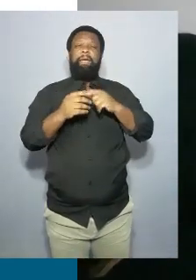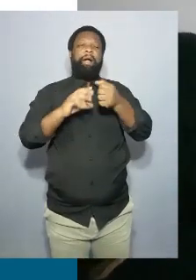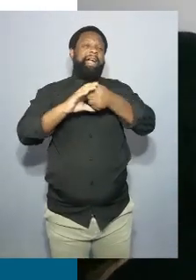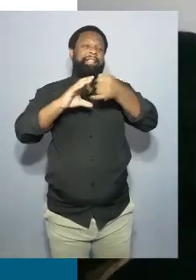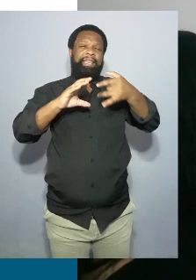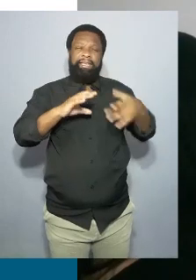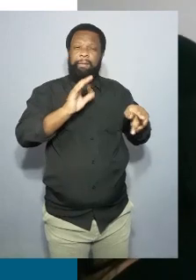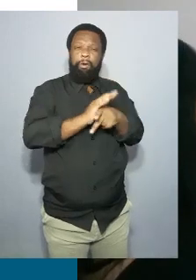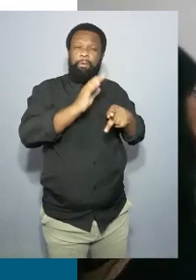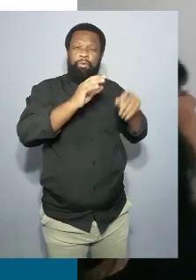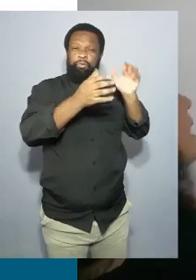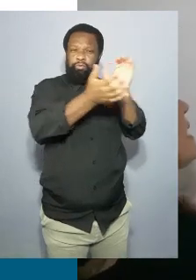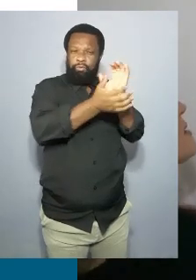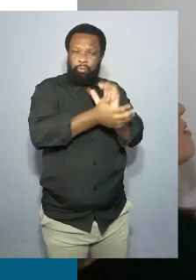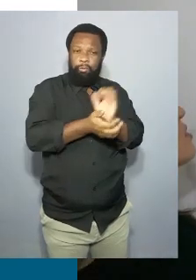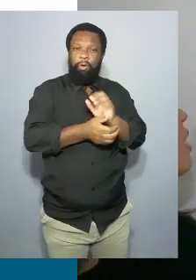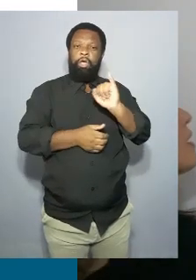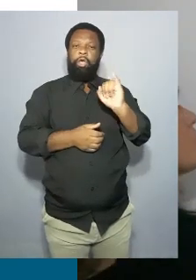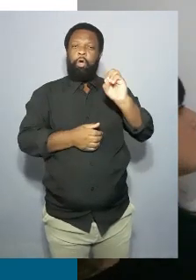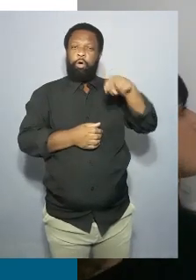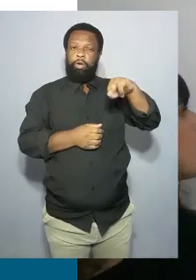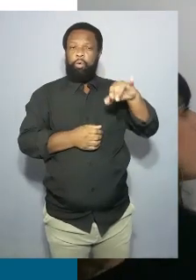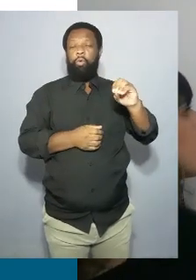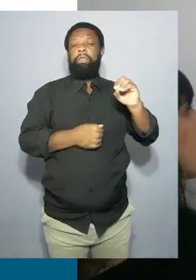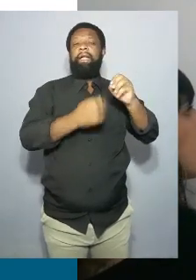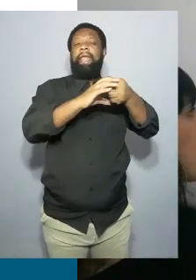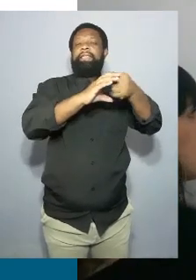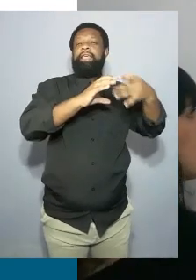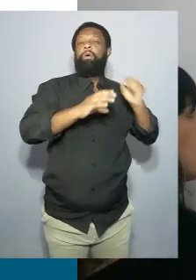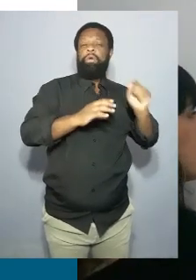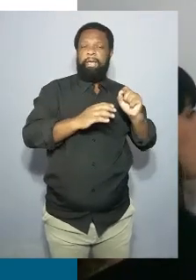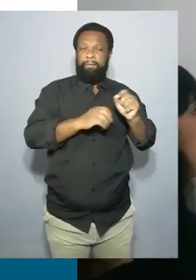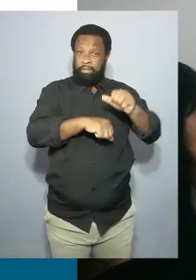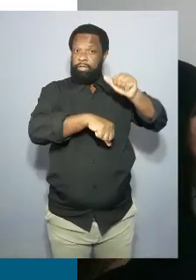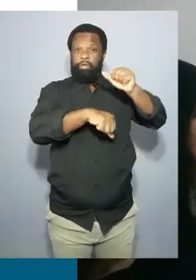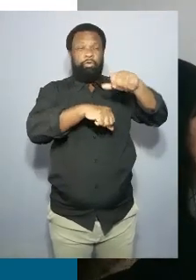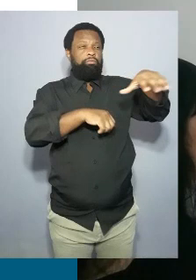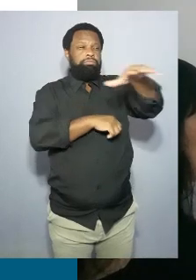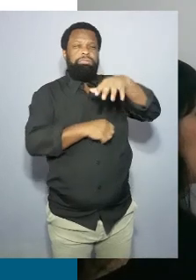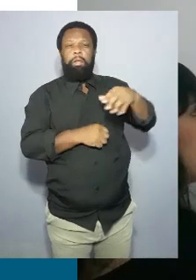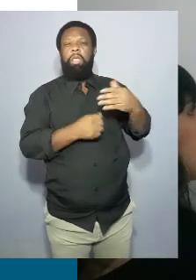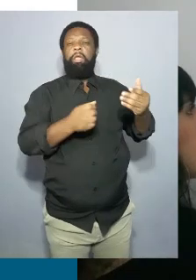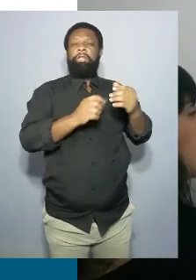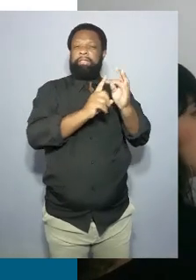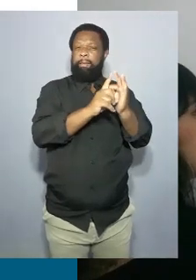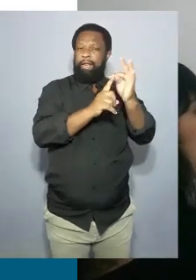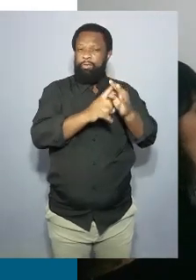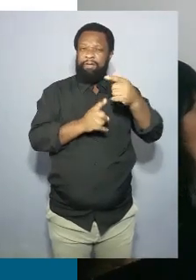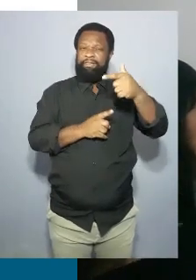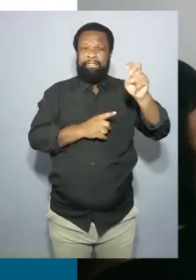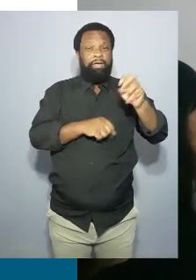dos compostos iônicos. Eles são sólidos na temperatura ambiente, 25 graus, e na